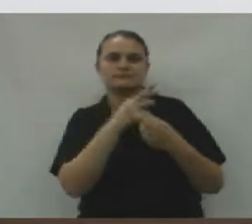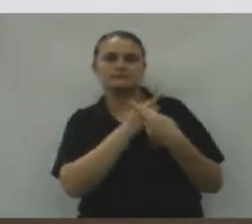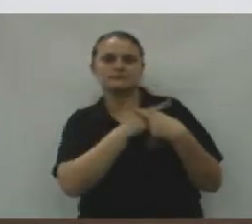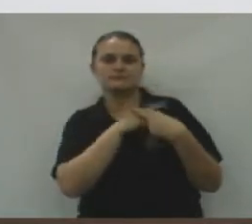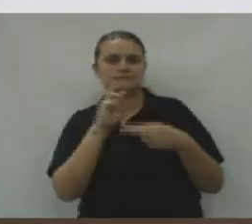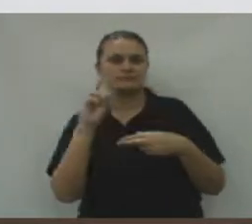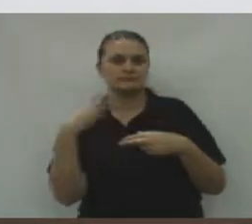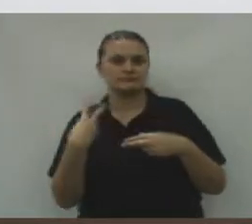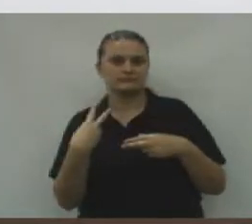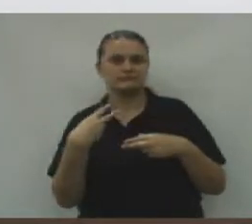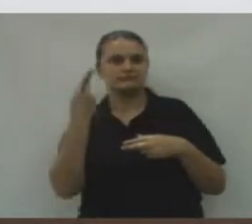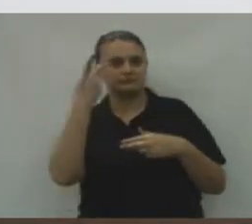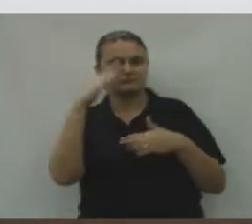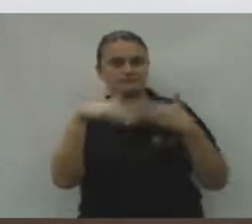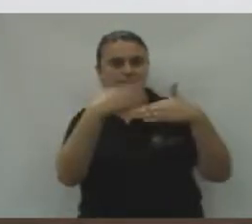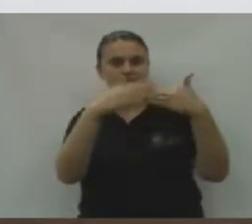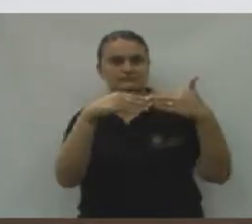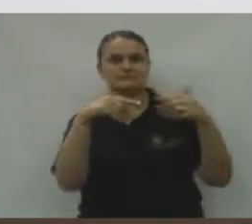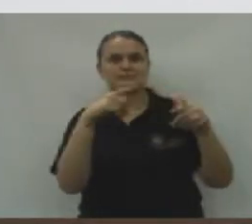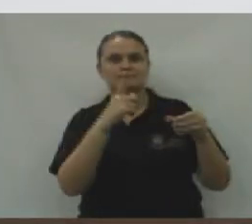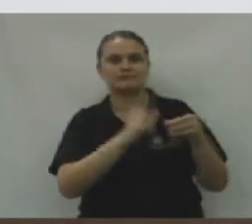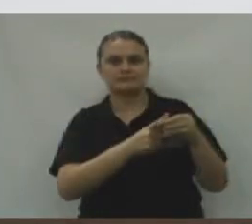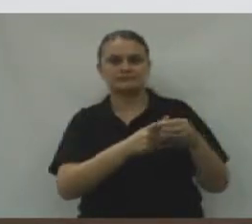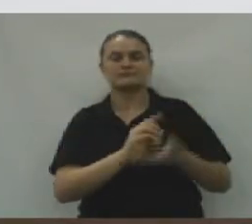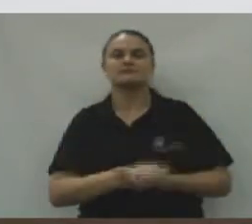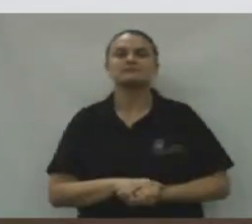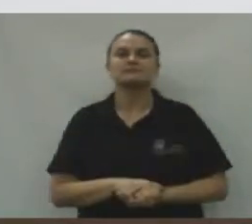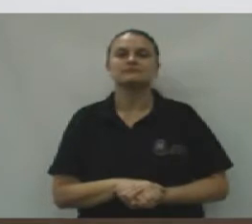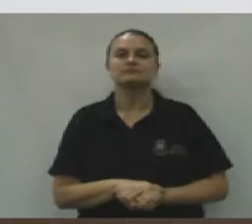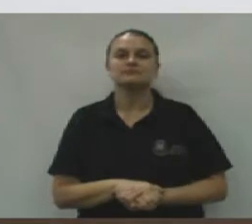para o desenvolvimento da nossa cidade.